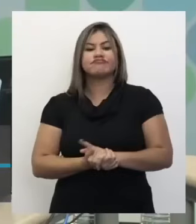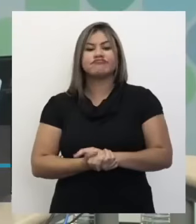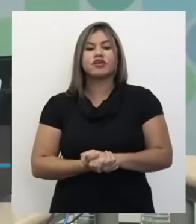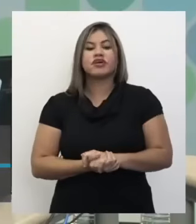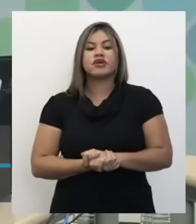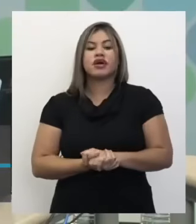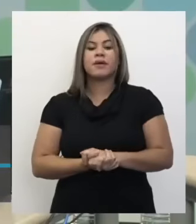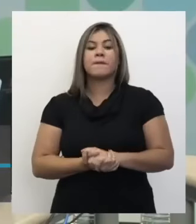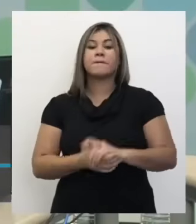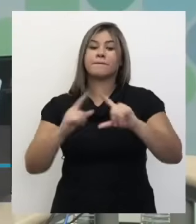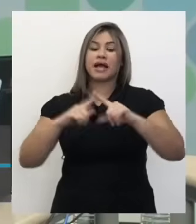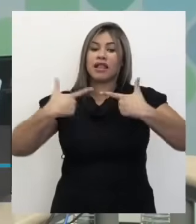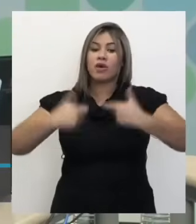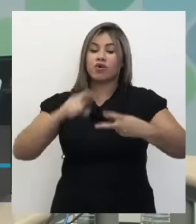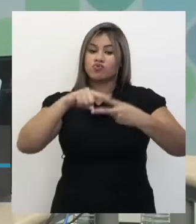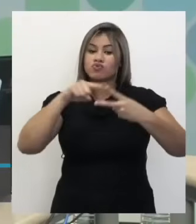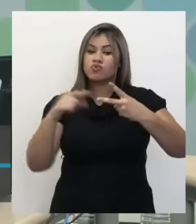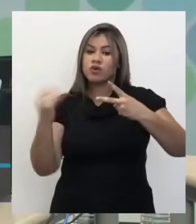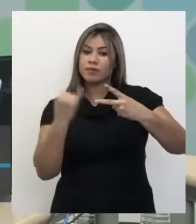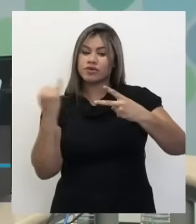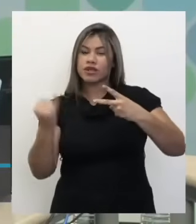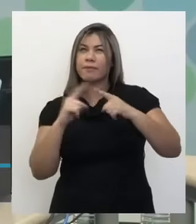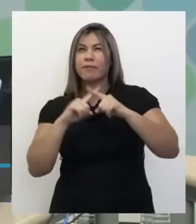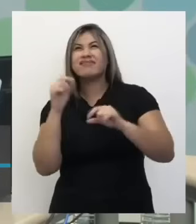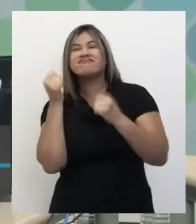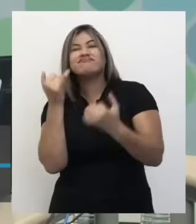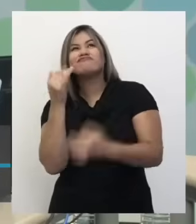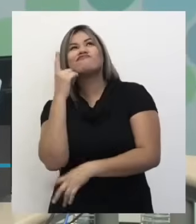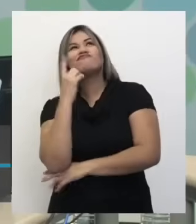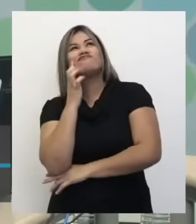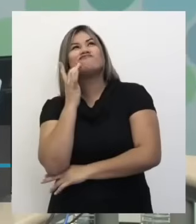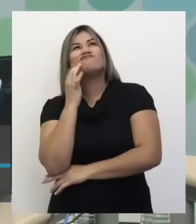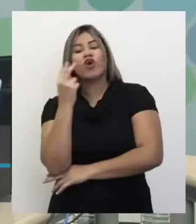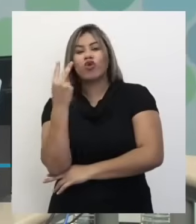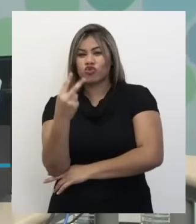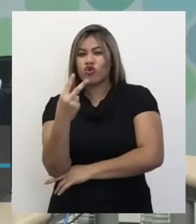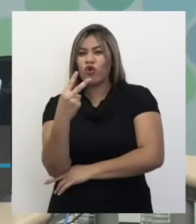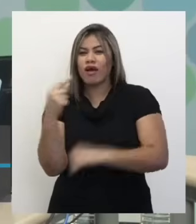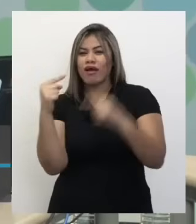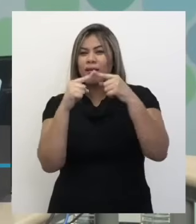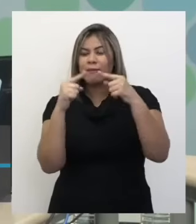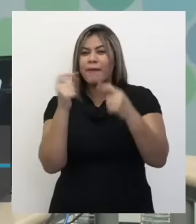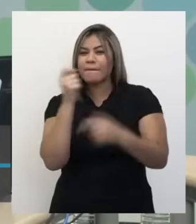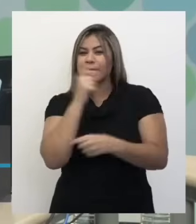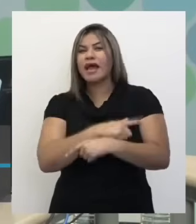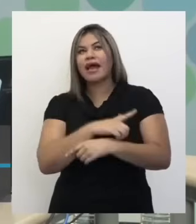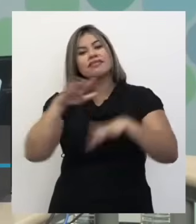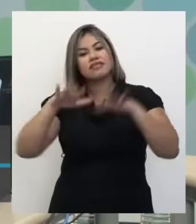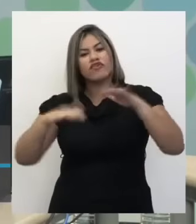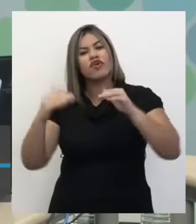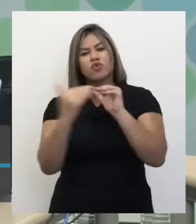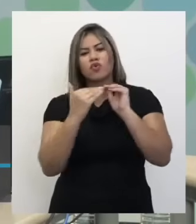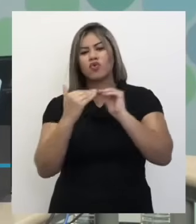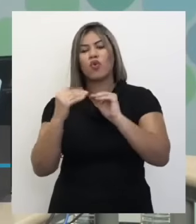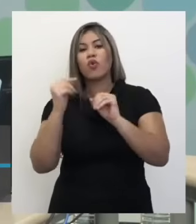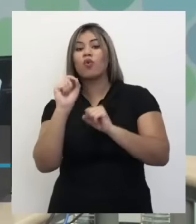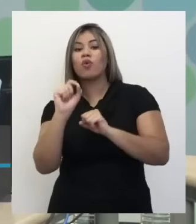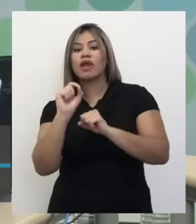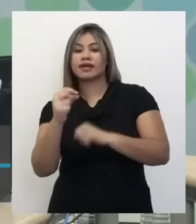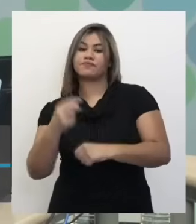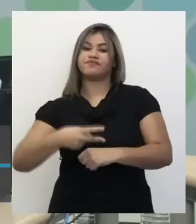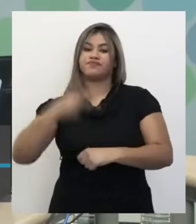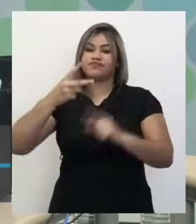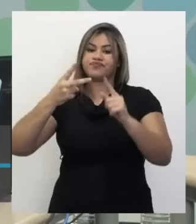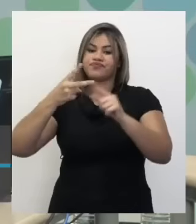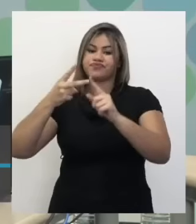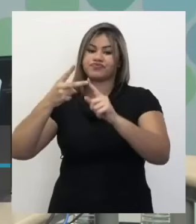Mas, se eu fosse destacar também em qual quadrinho, de repente, está o humor... Talvez eu concordaria com vocês de no segundo quadrinho. Mas só a